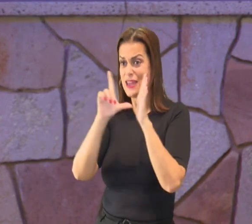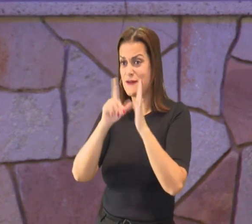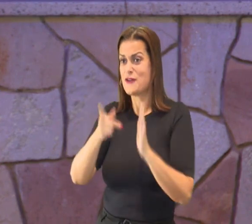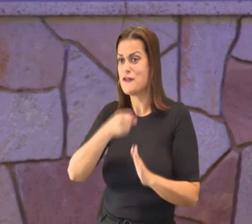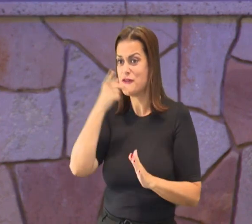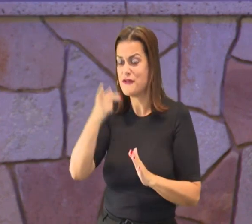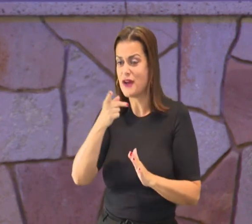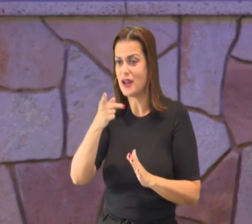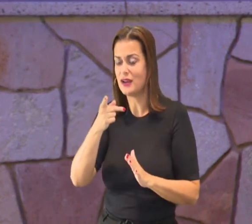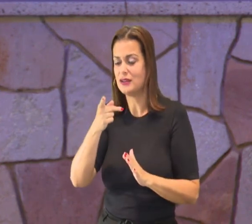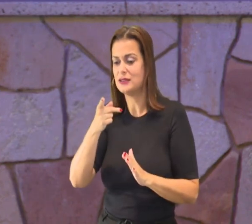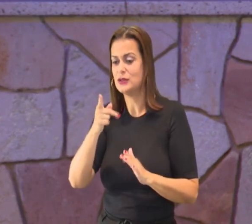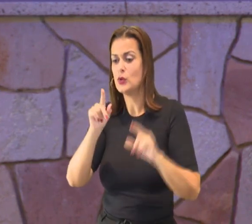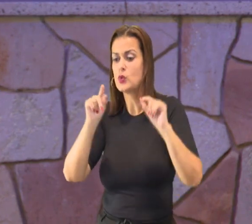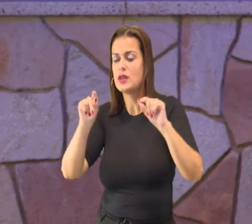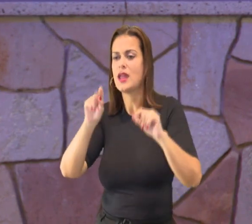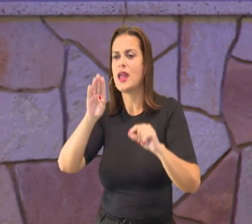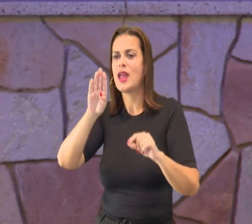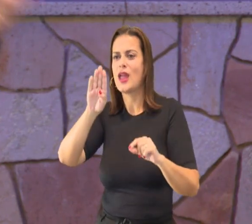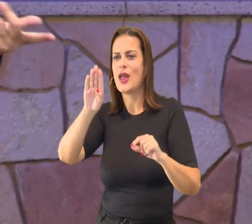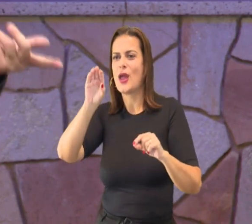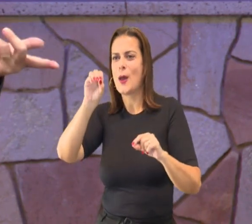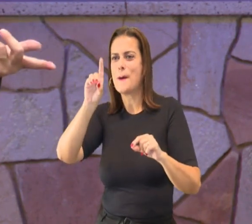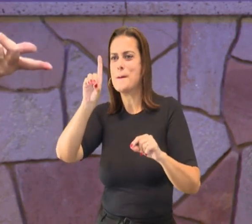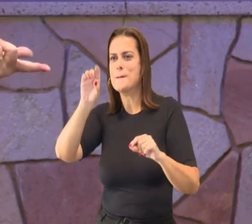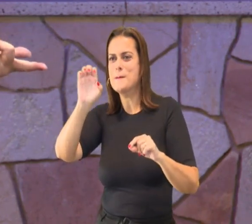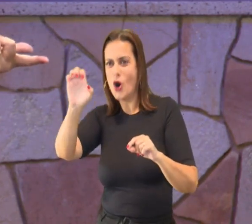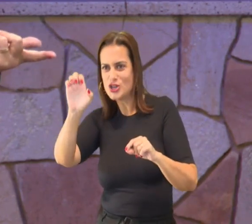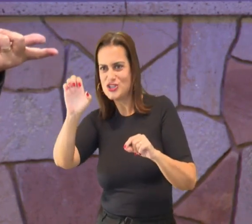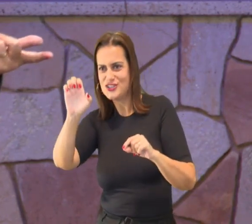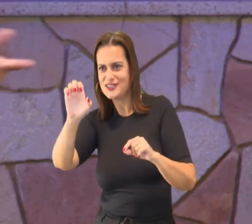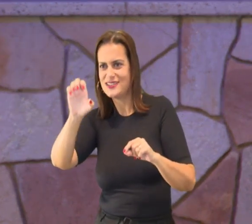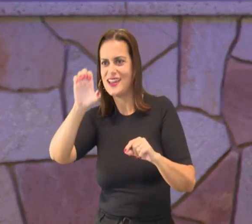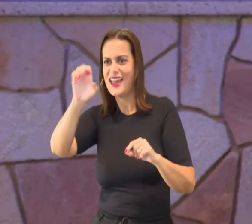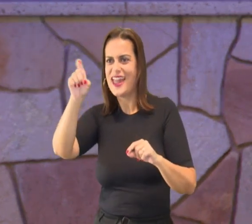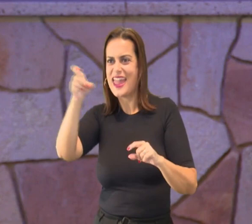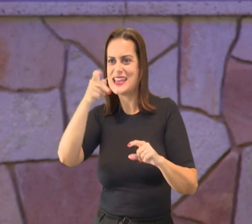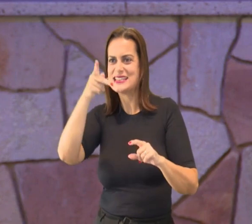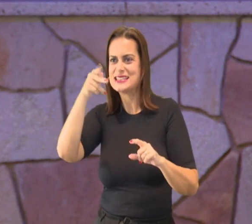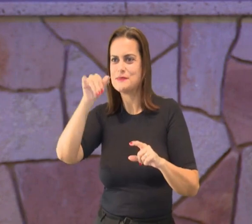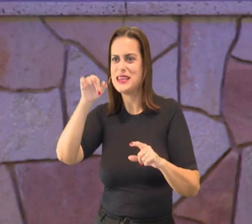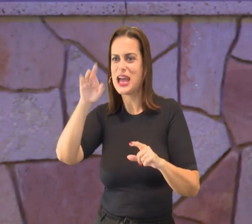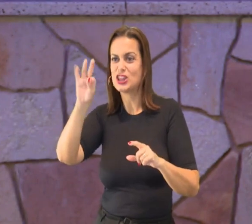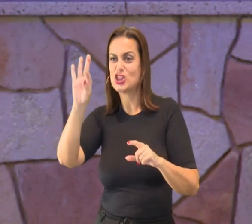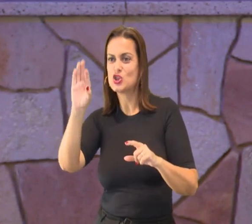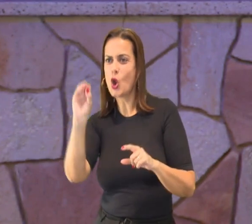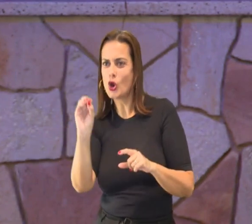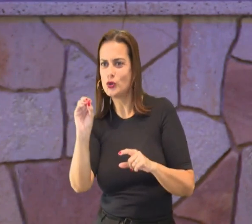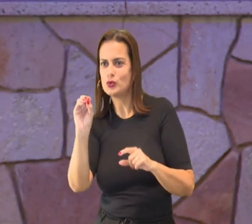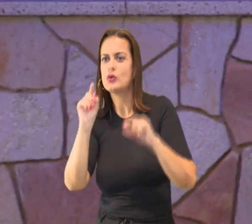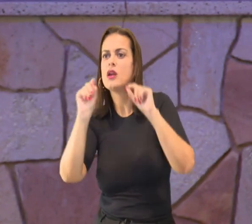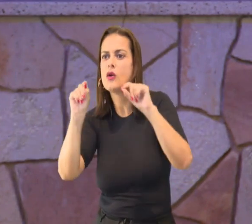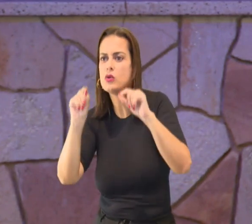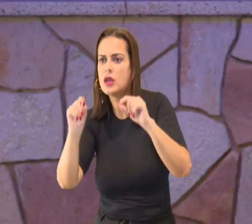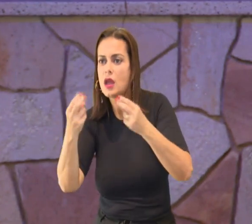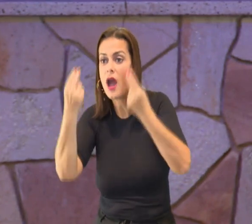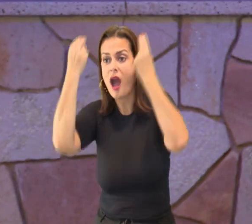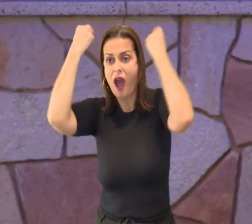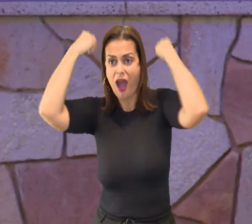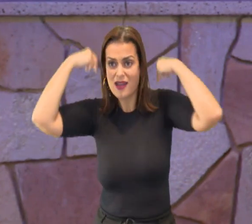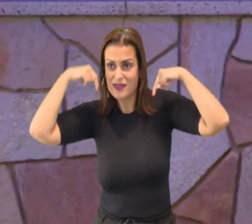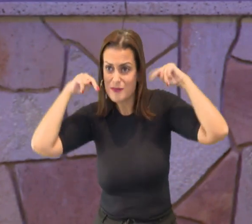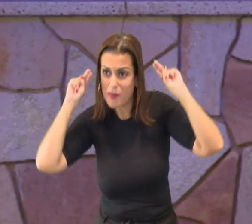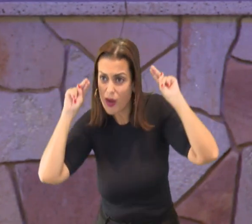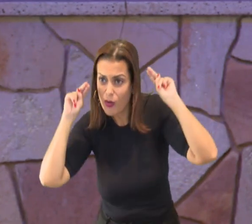figura deste bode expiatório. Se daí vem a ideia de encontrar um bode expiatório, o fato é que em Levítico, no capítulo 16, verso de número